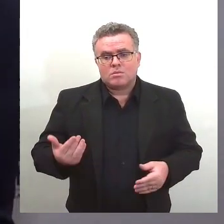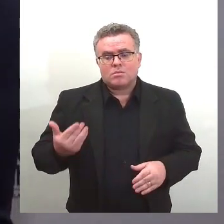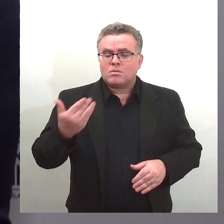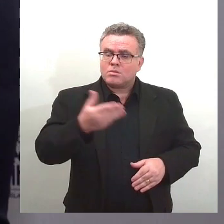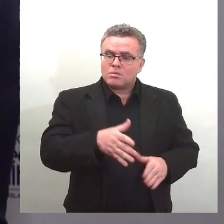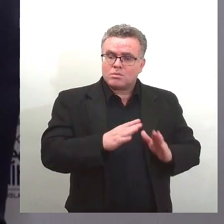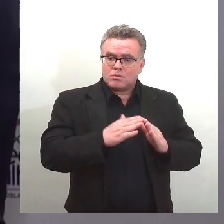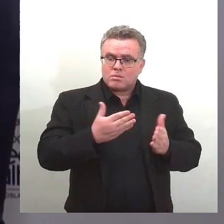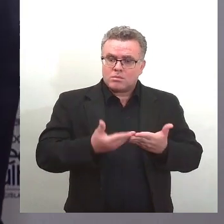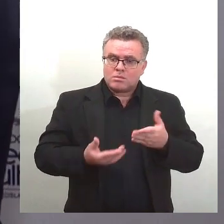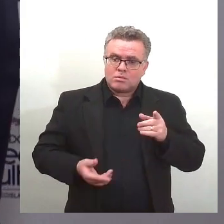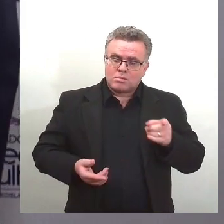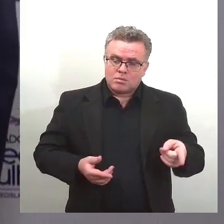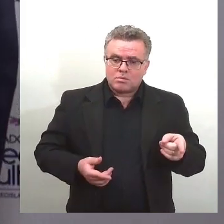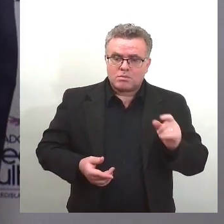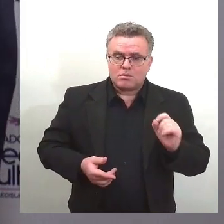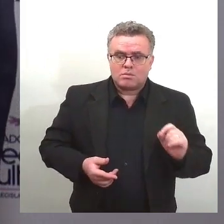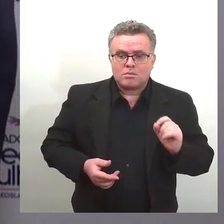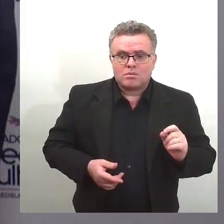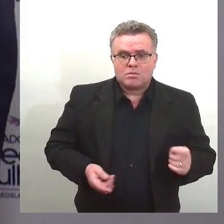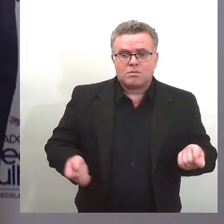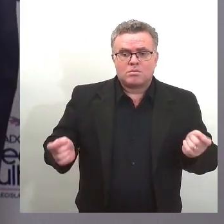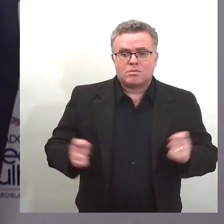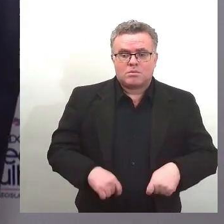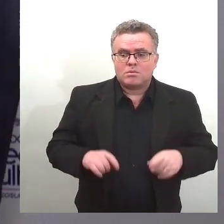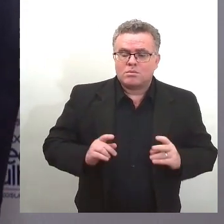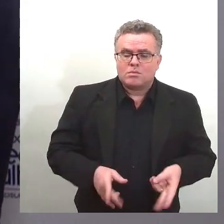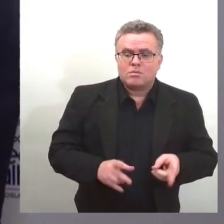região não possuem,